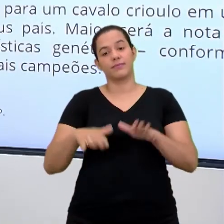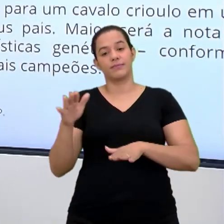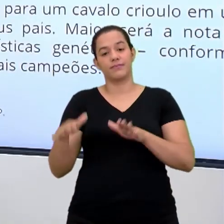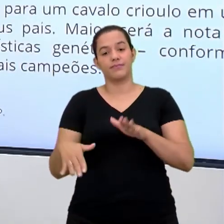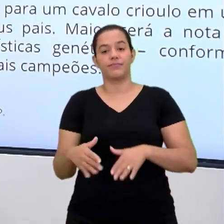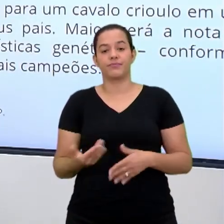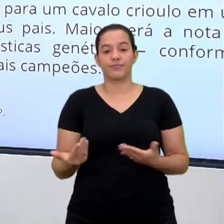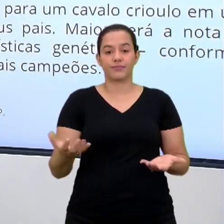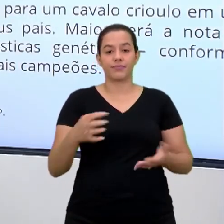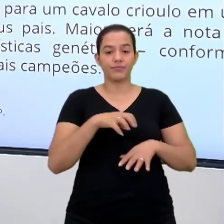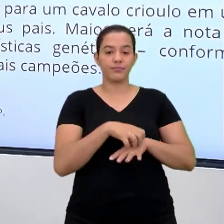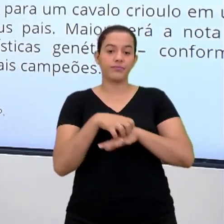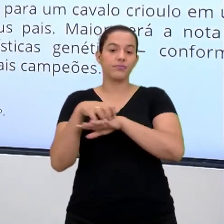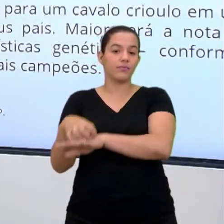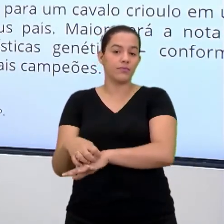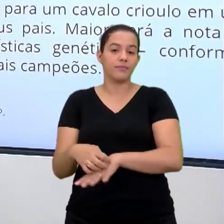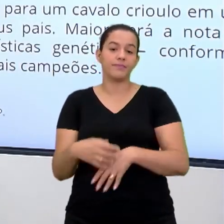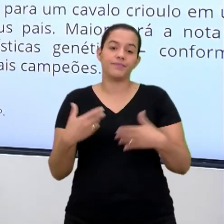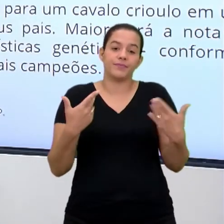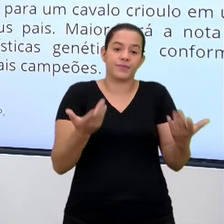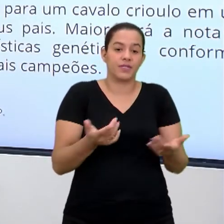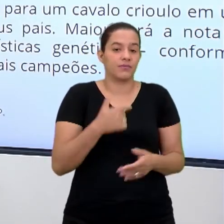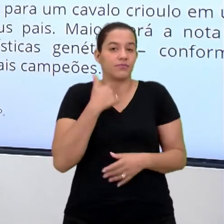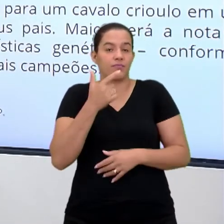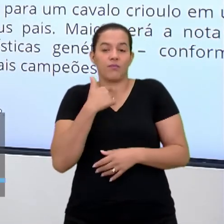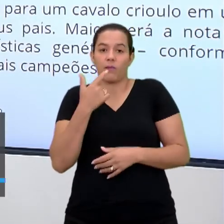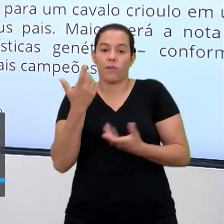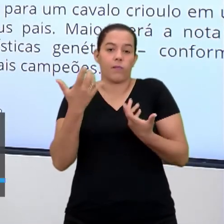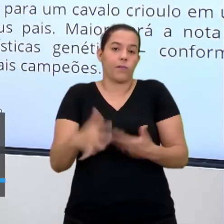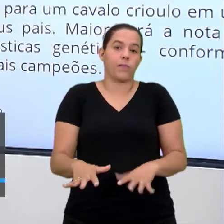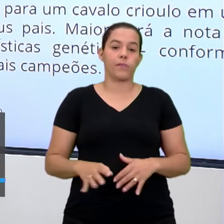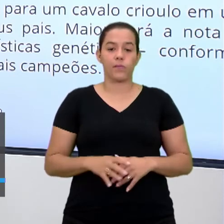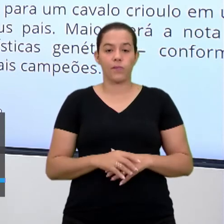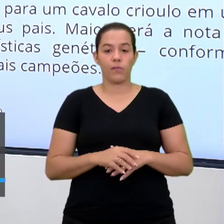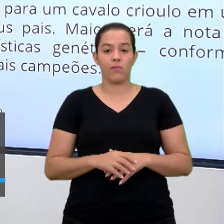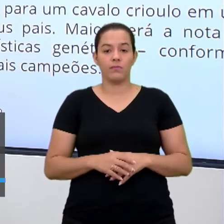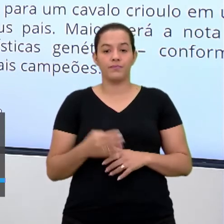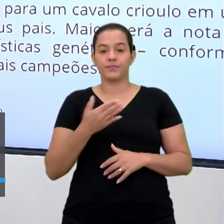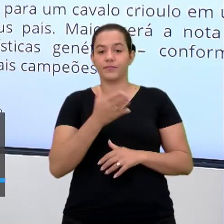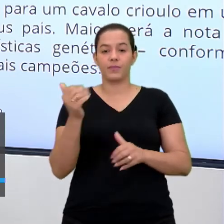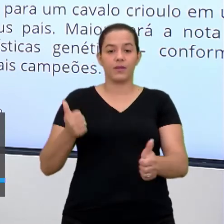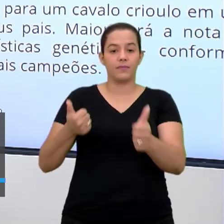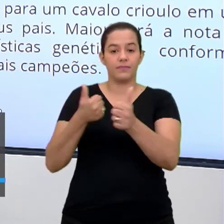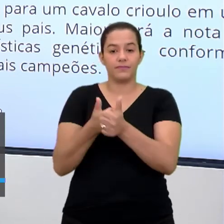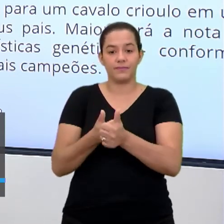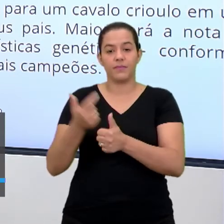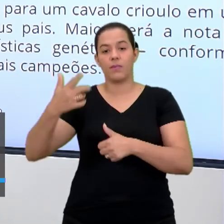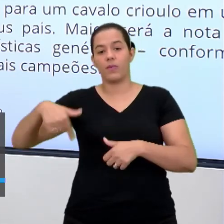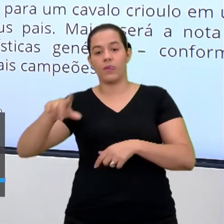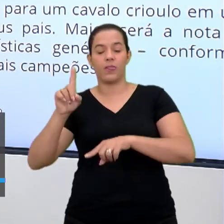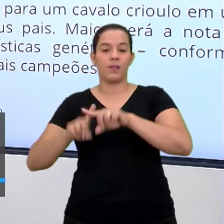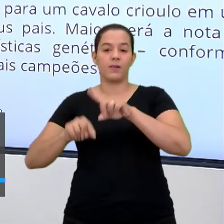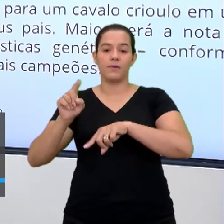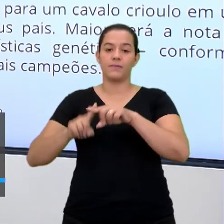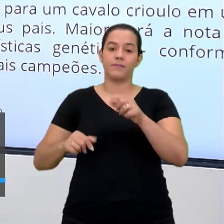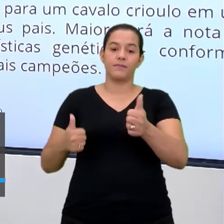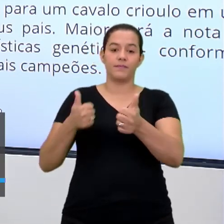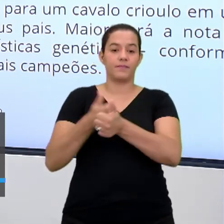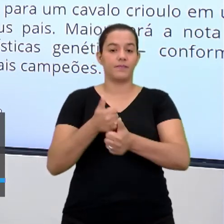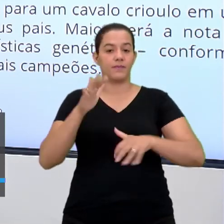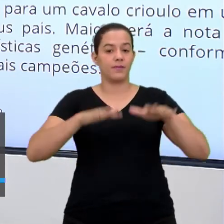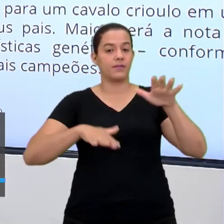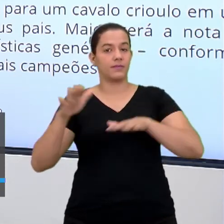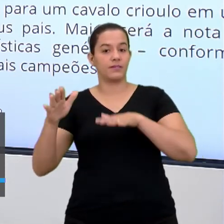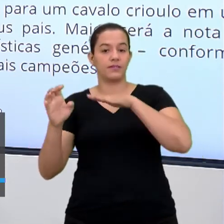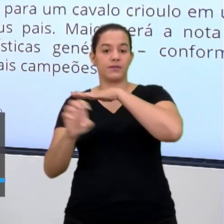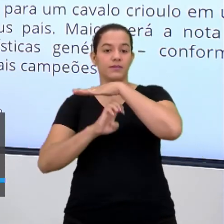né, até inviável, porque assim, ele está muito próximo do valor do determinado objeto. Então as empresas